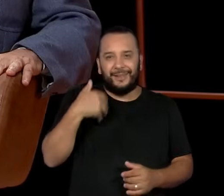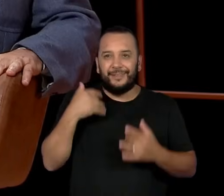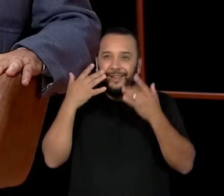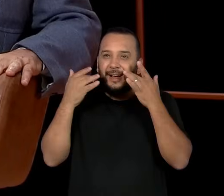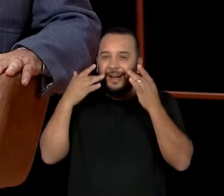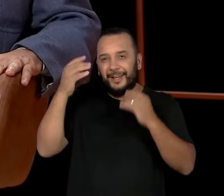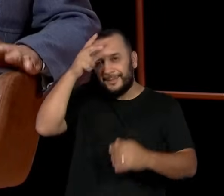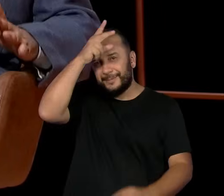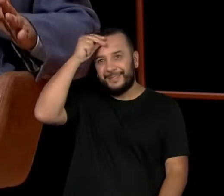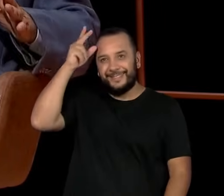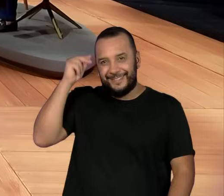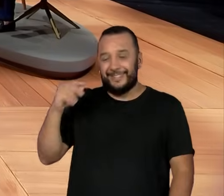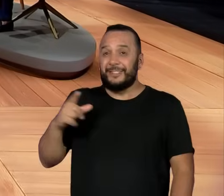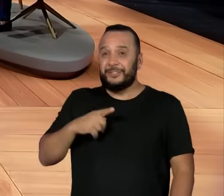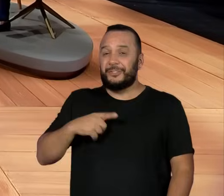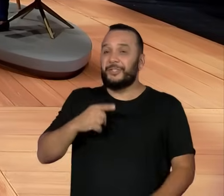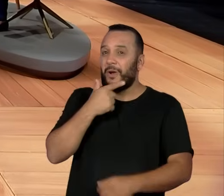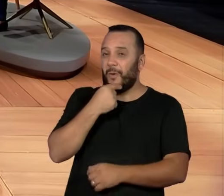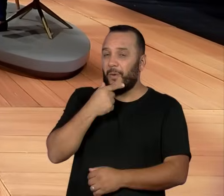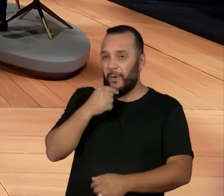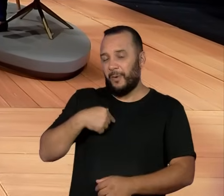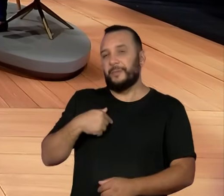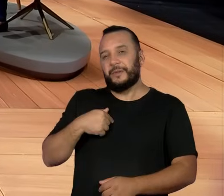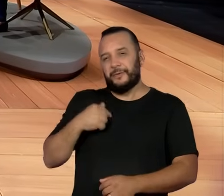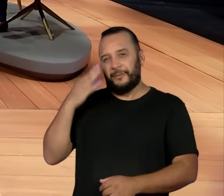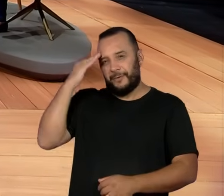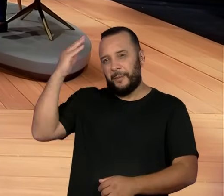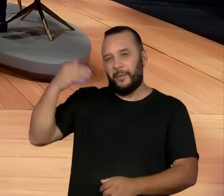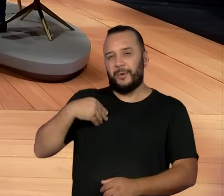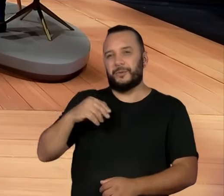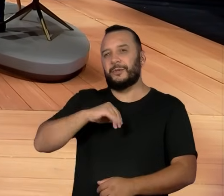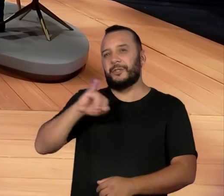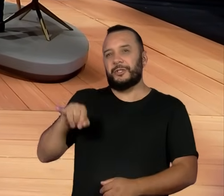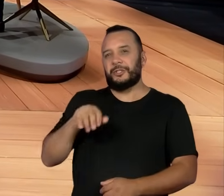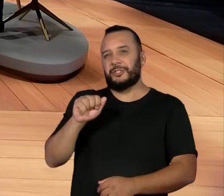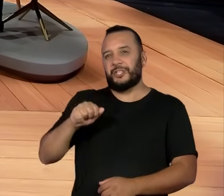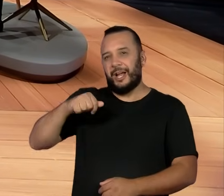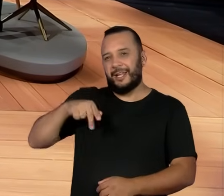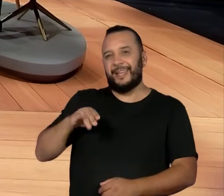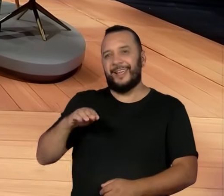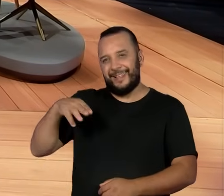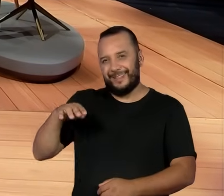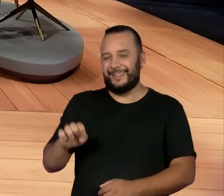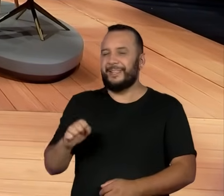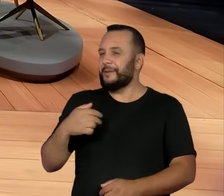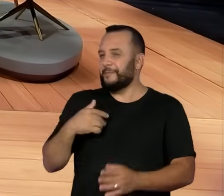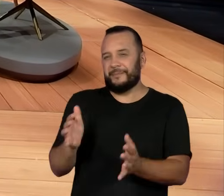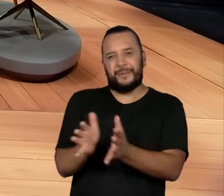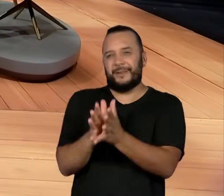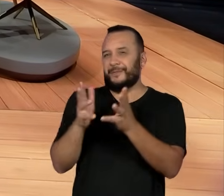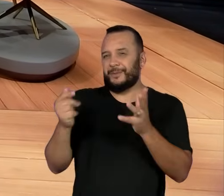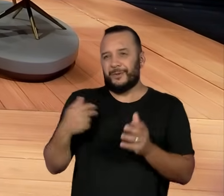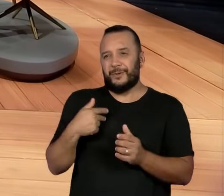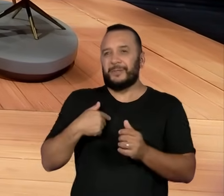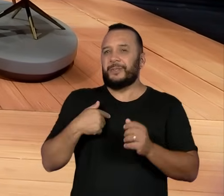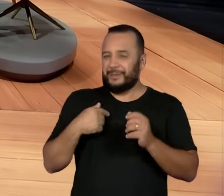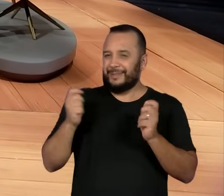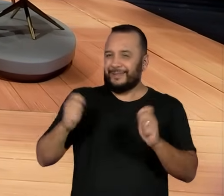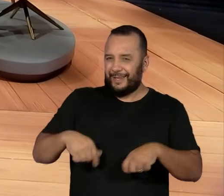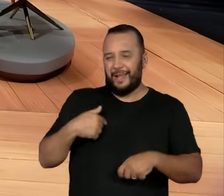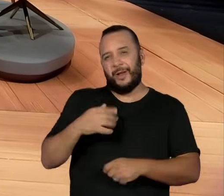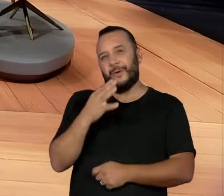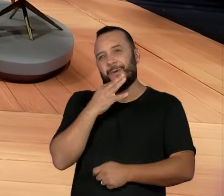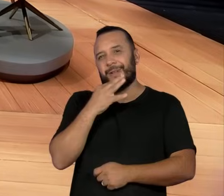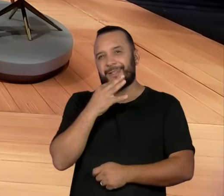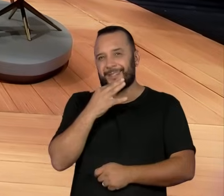tinha um cenógrafo chamado Jaquieri, fantástico cenógrafo. Grande cenógrafo. E que me levava para conhecer